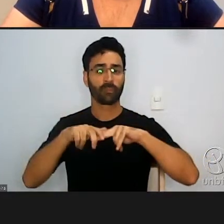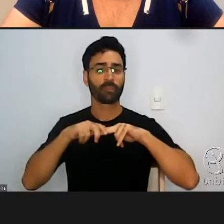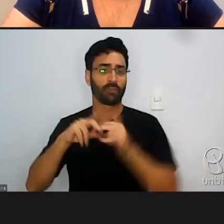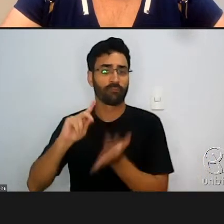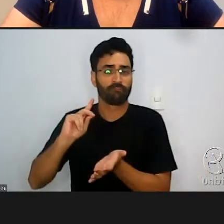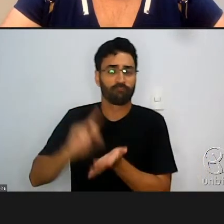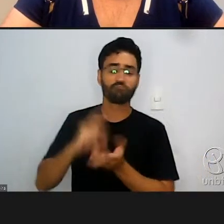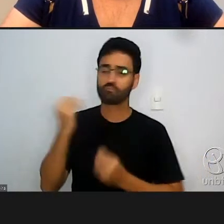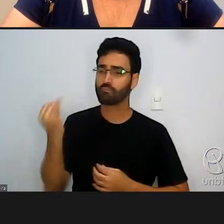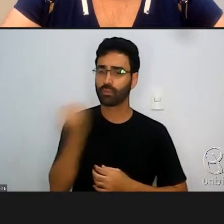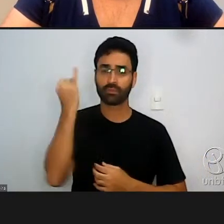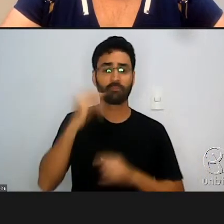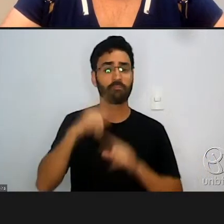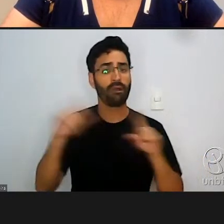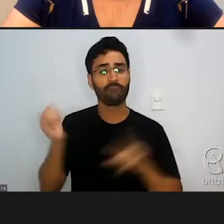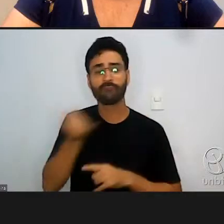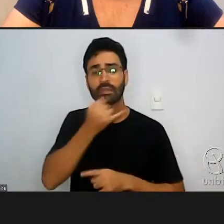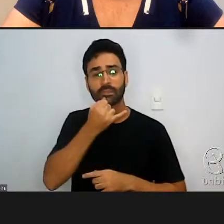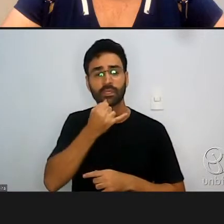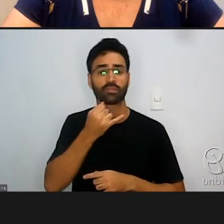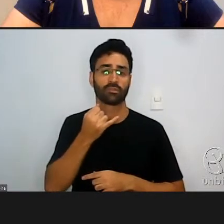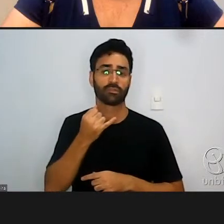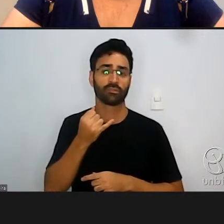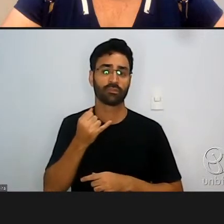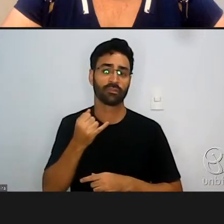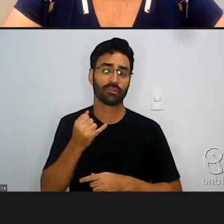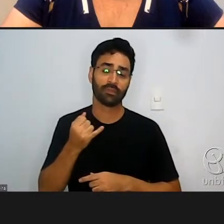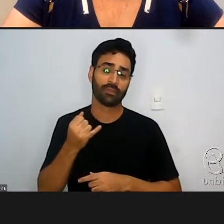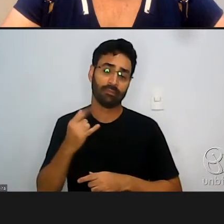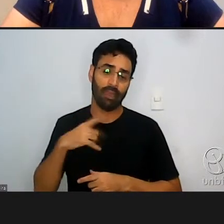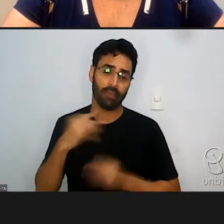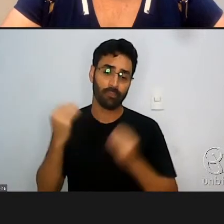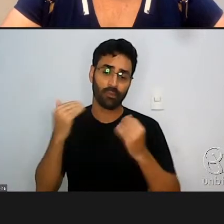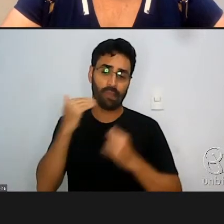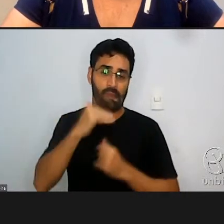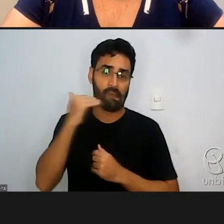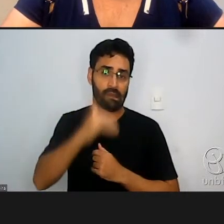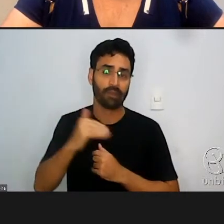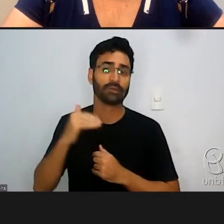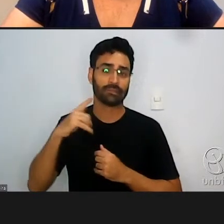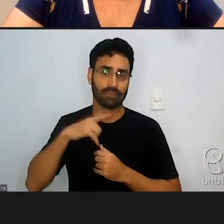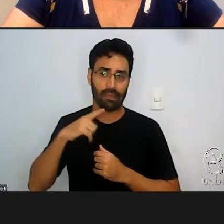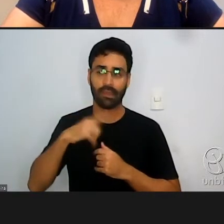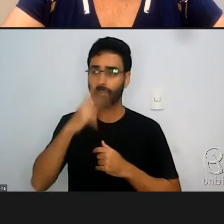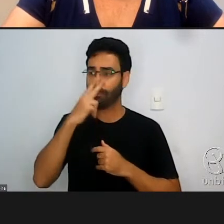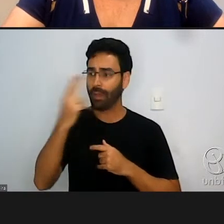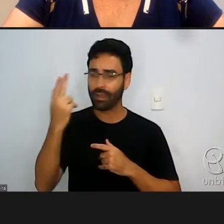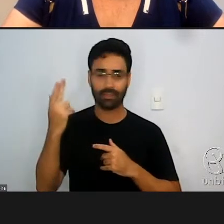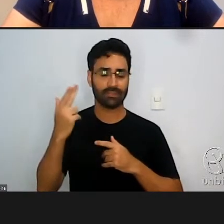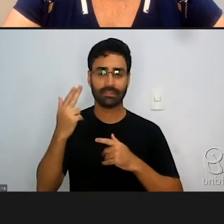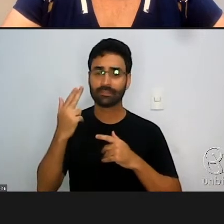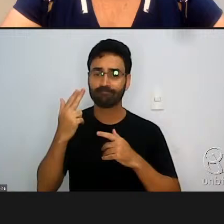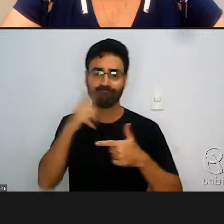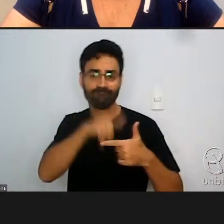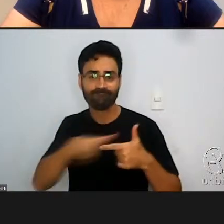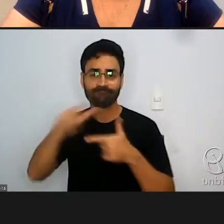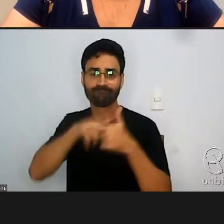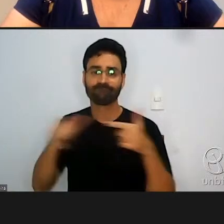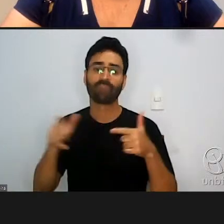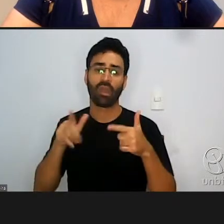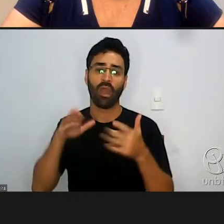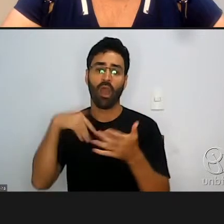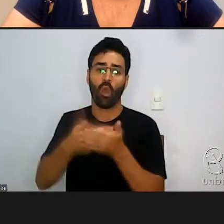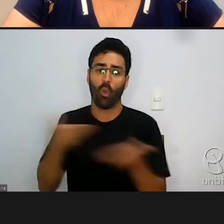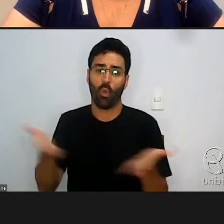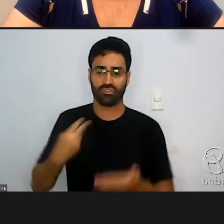que lamentavelmente, de uma forma cada vez com mais intensidade, com mais preocupação, estamos vivenciando nos